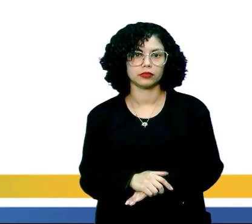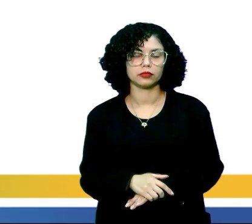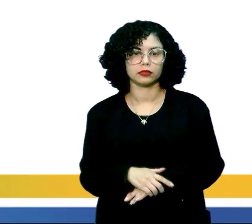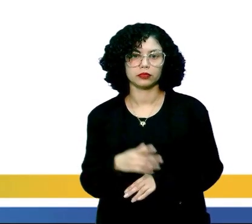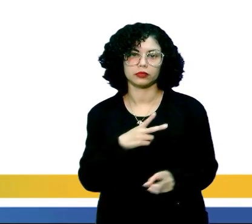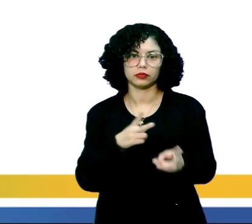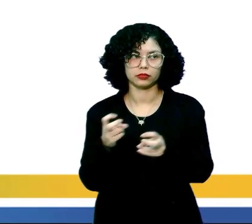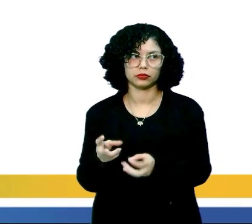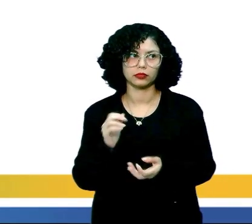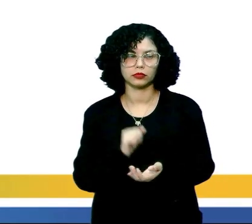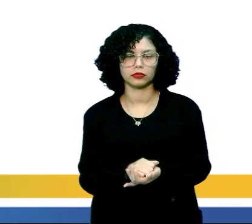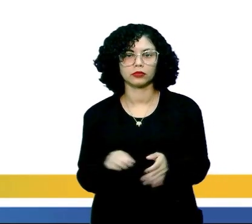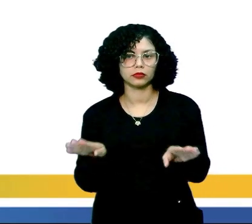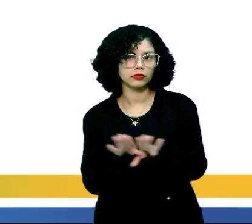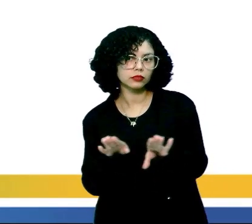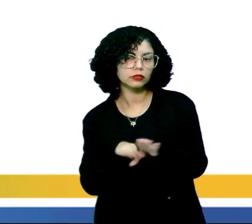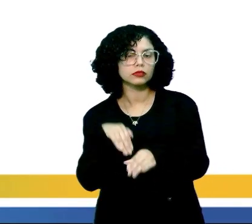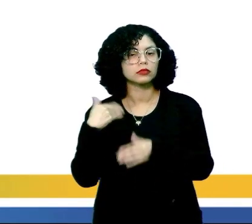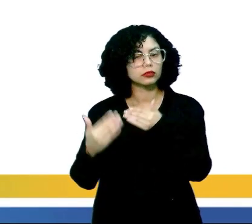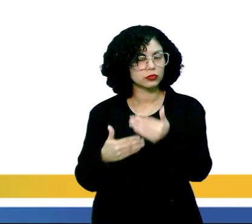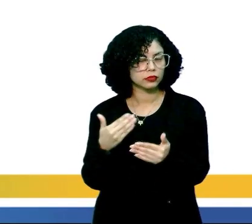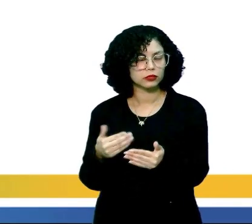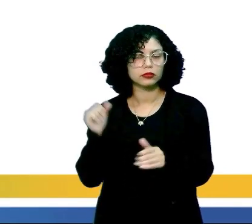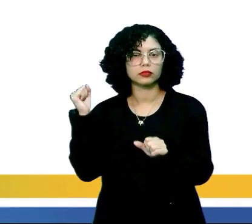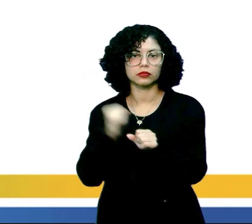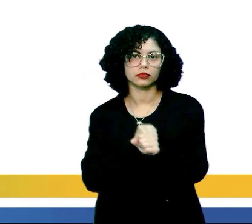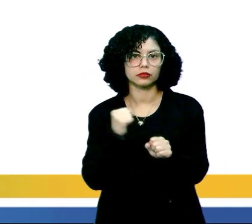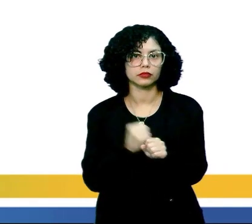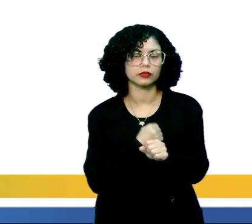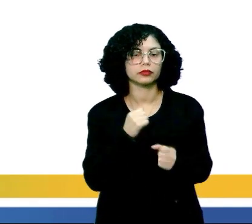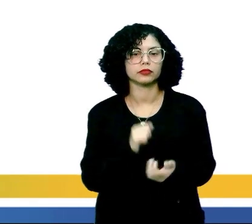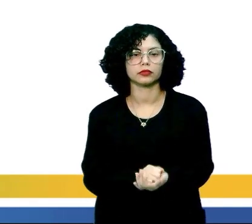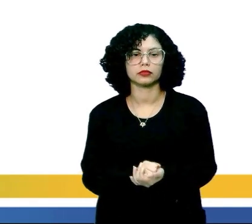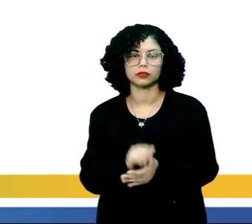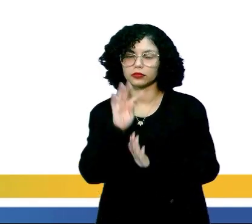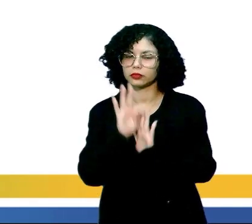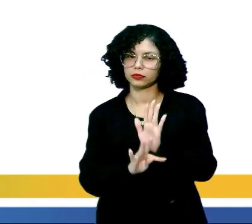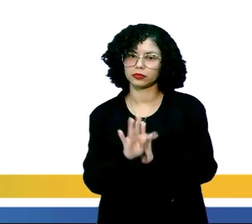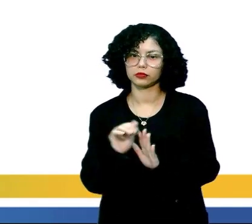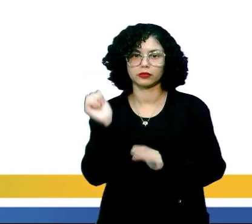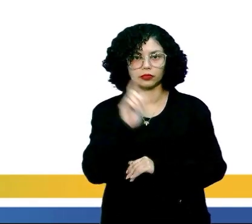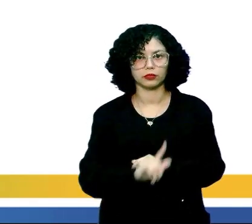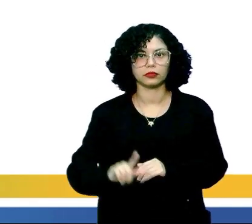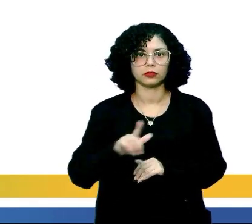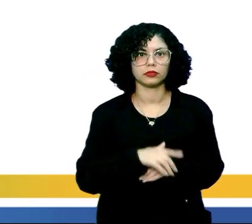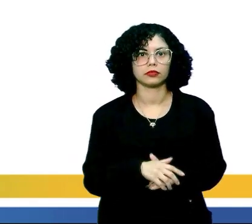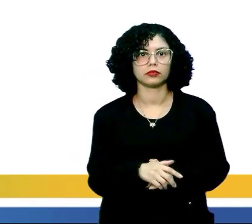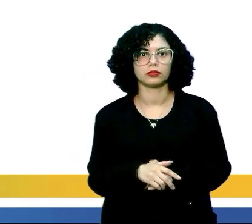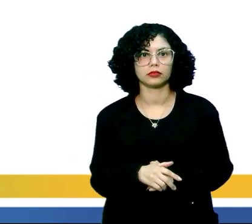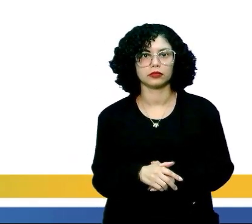gente observa aí a questão do processo de construção do texto literário.